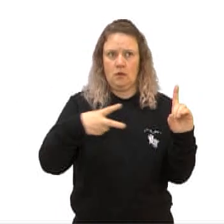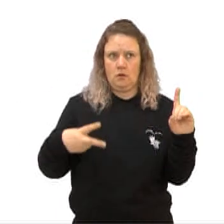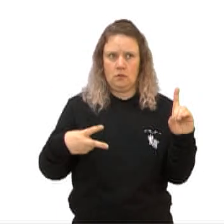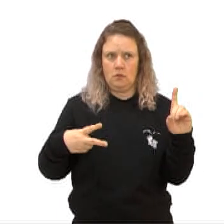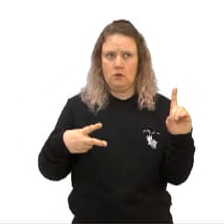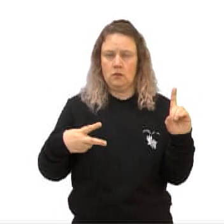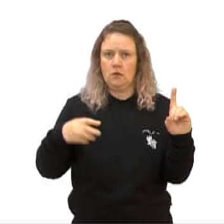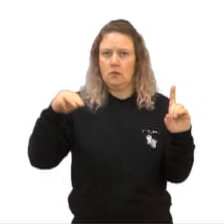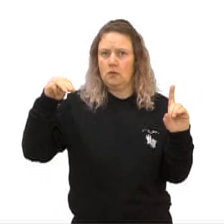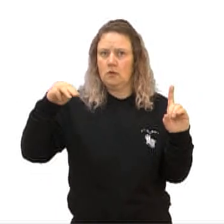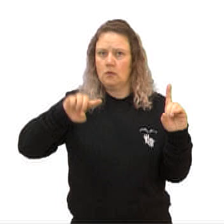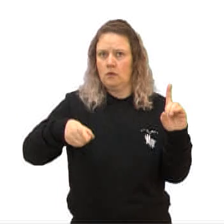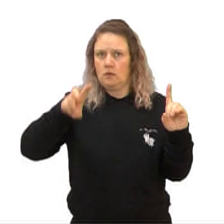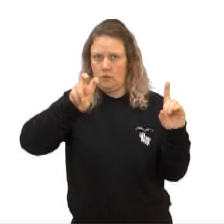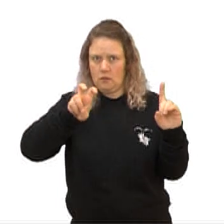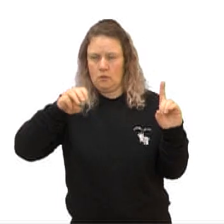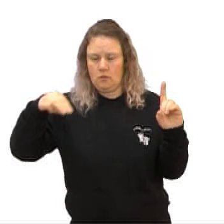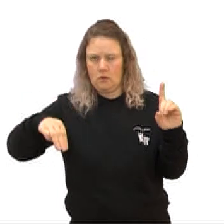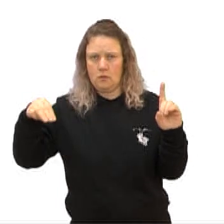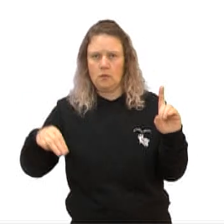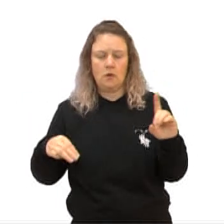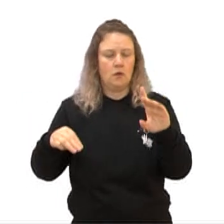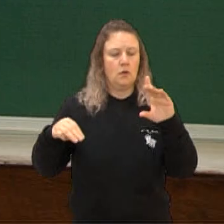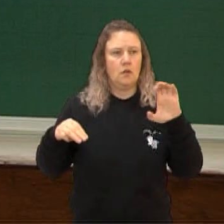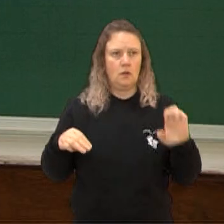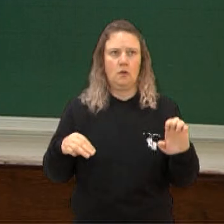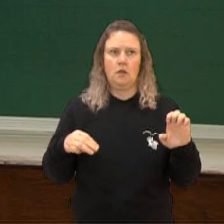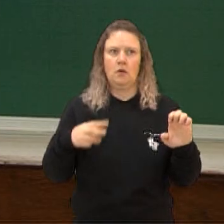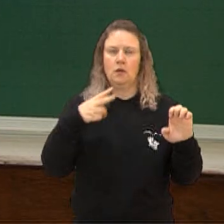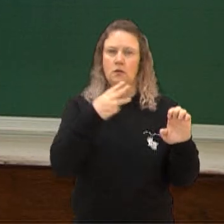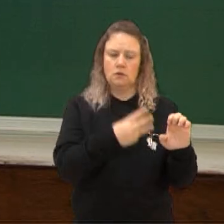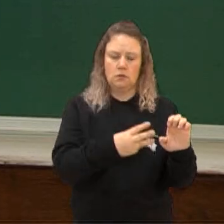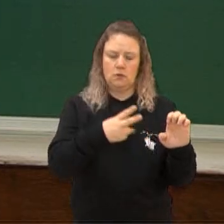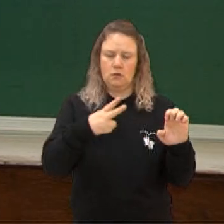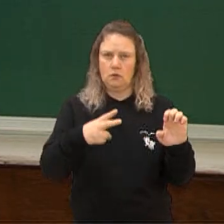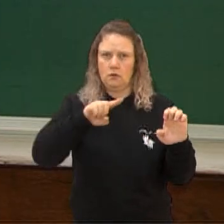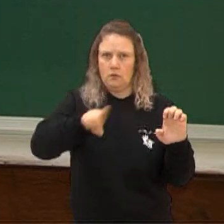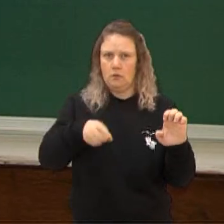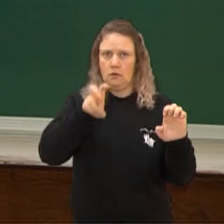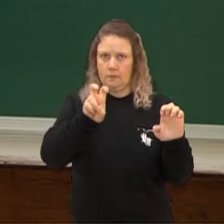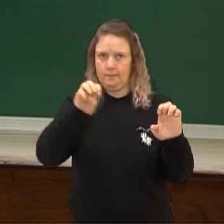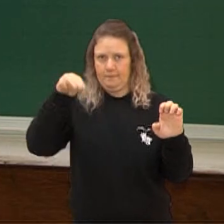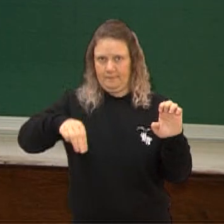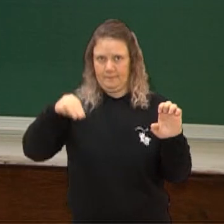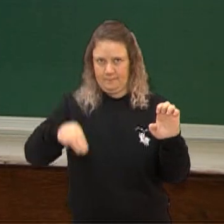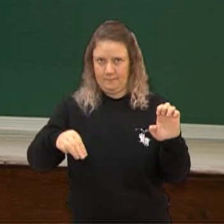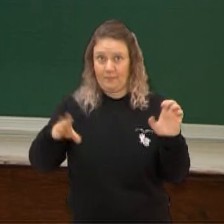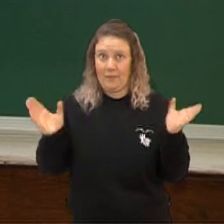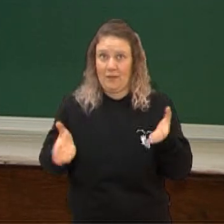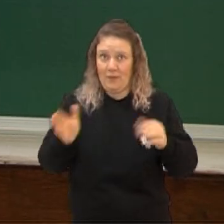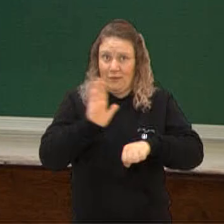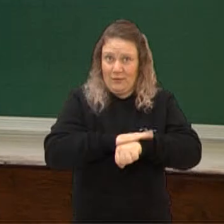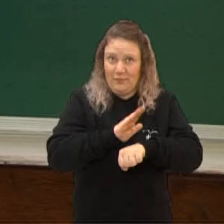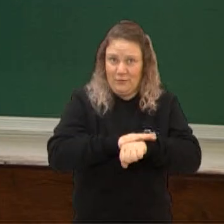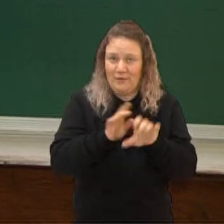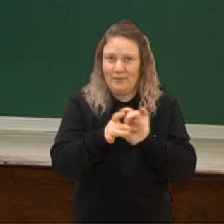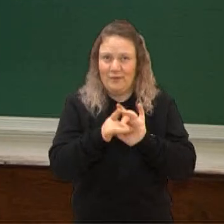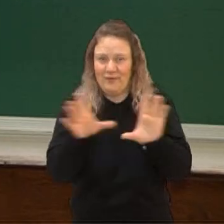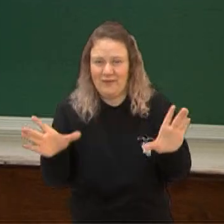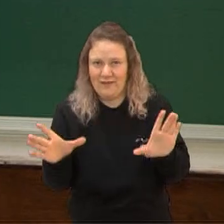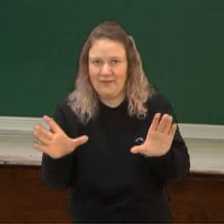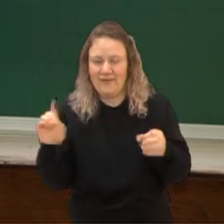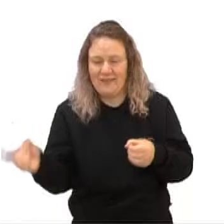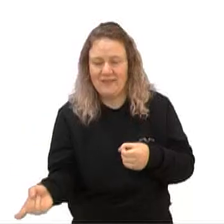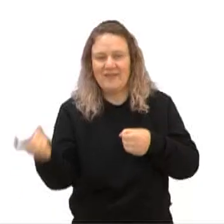metros e alternativa E, 32,5 metros. Eu vou deixar com vocês aí uns minutinhos, volto para